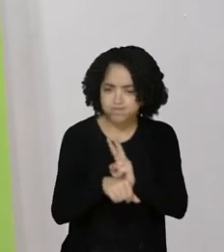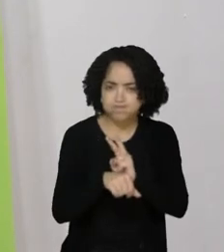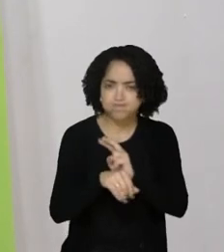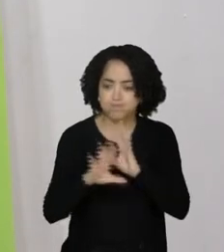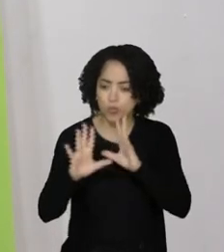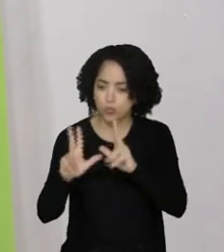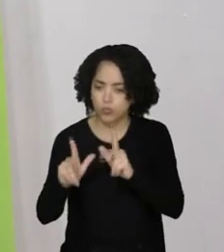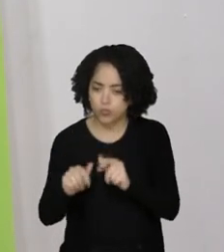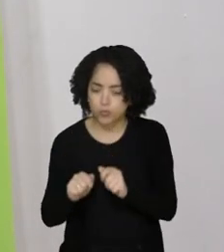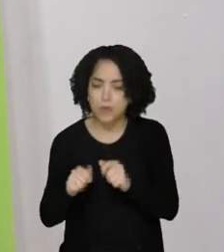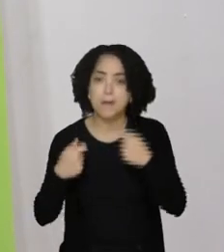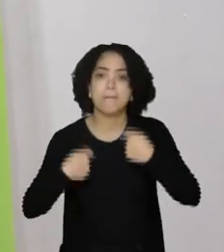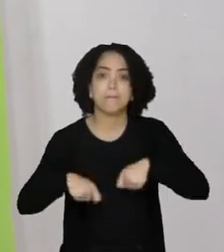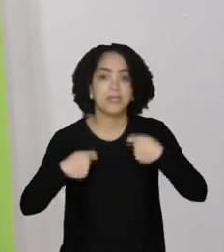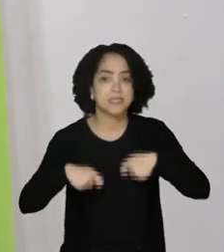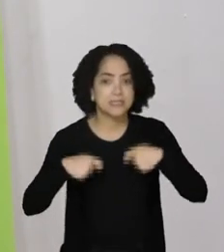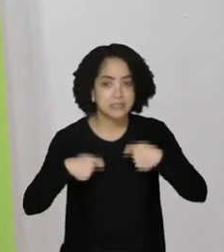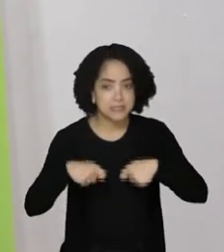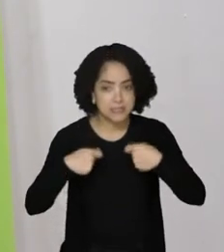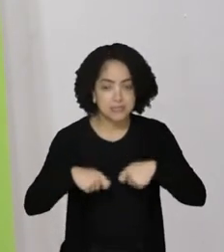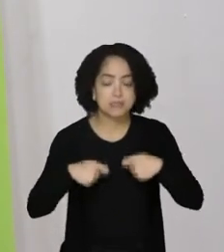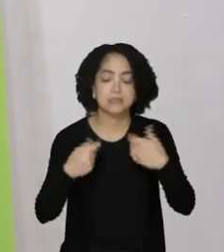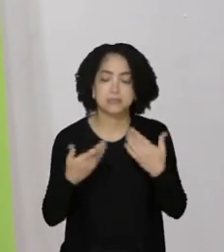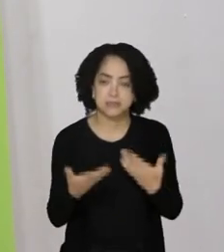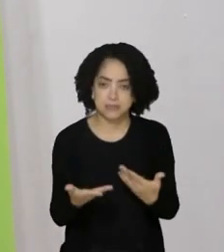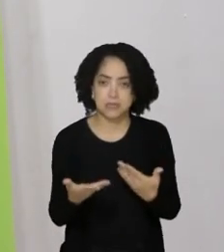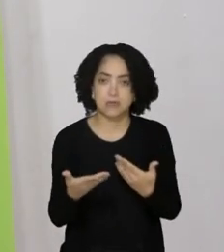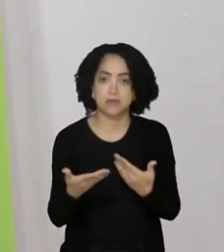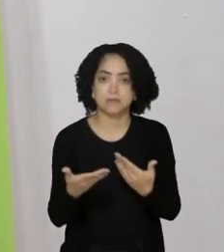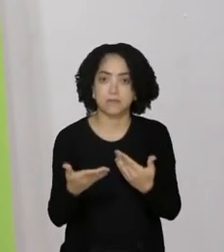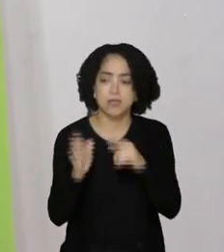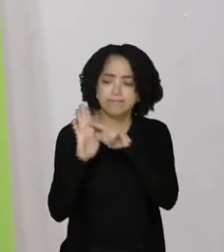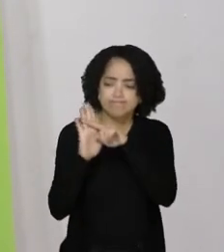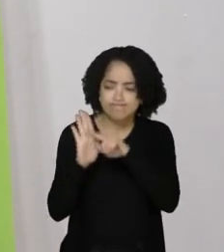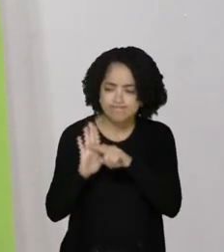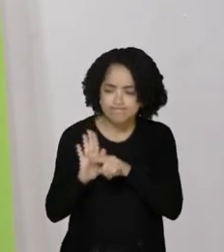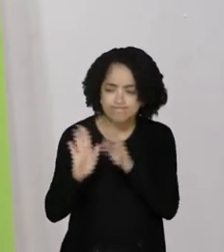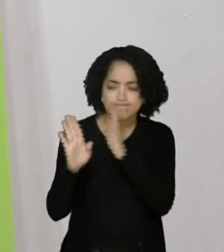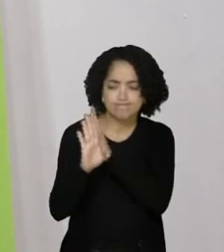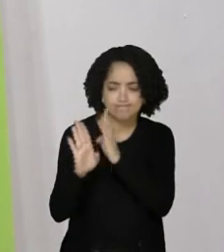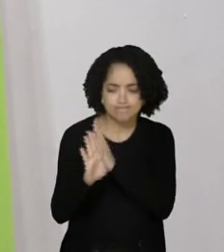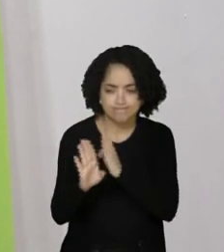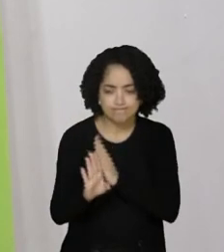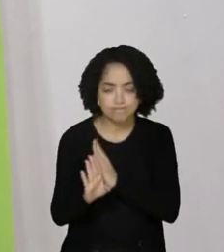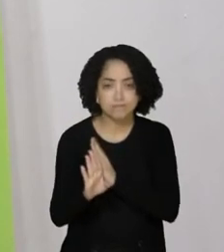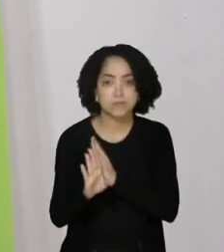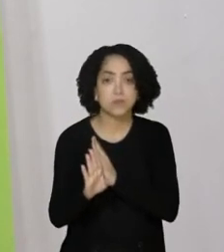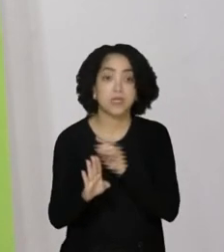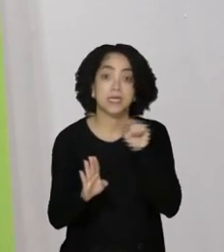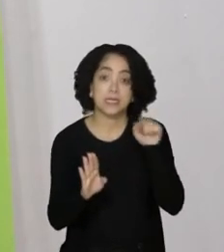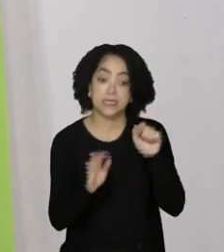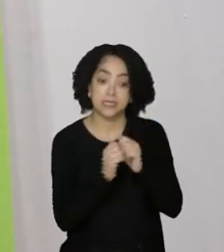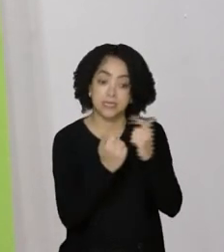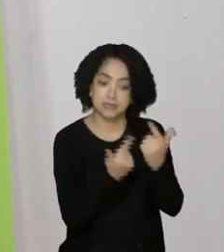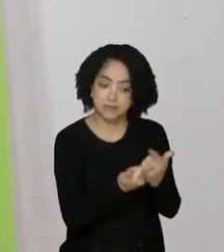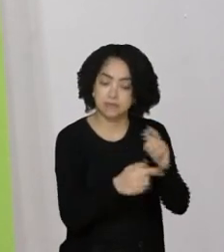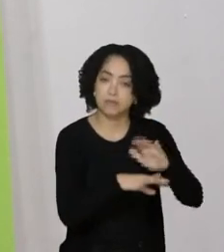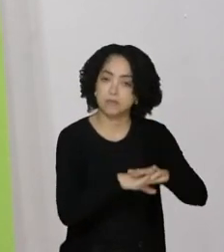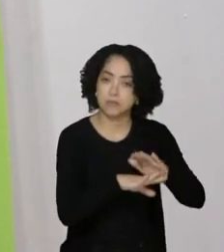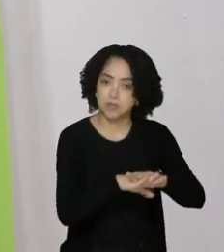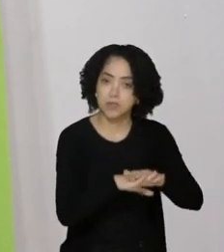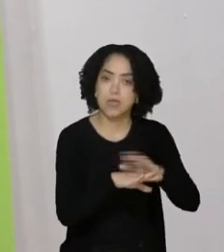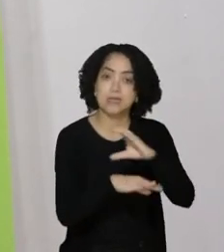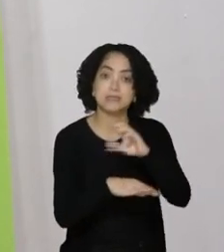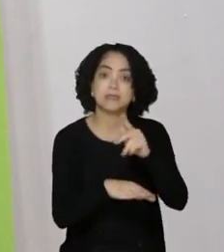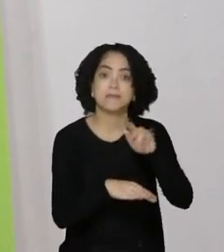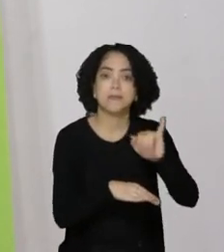precisa ser passada a limpo e a Assembleia Legislativa vai fazer CPI